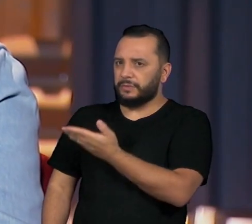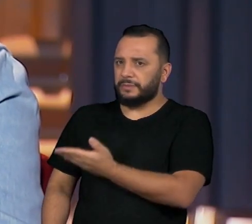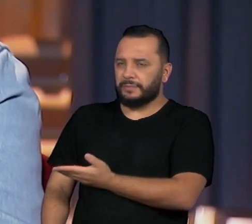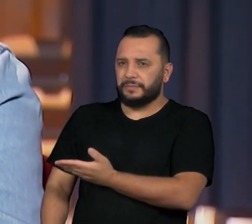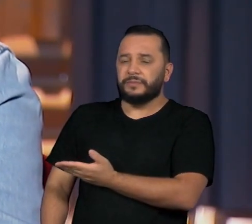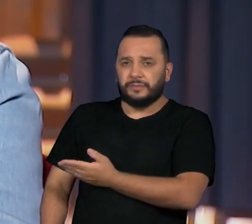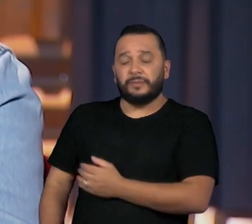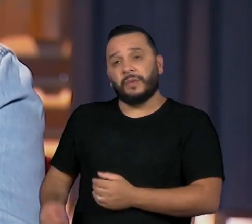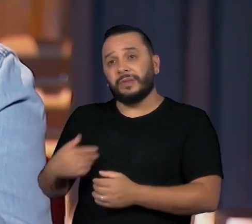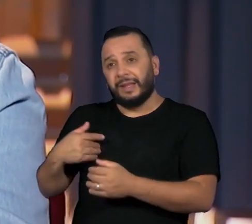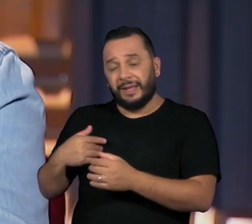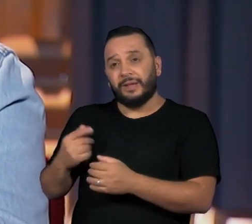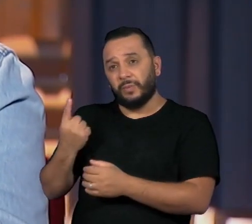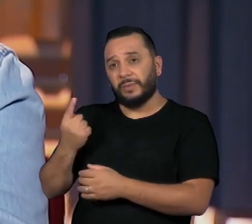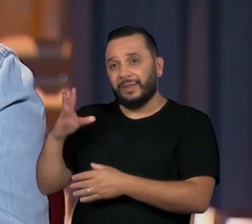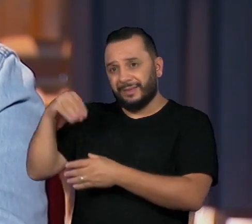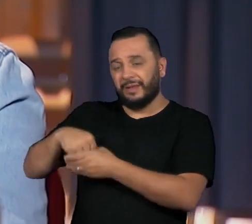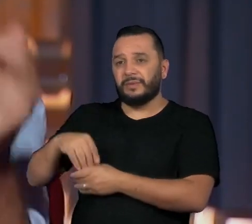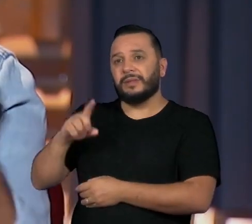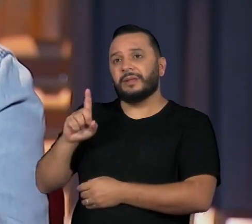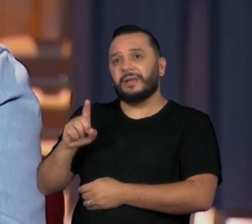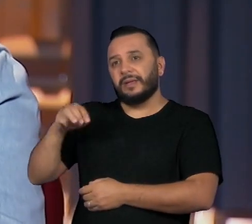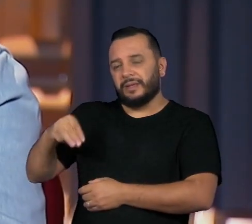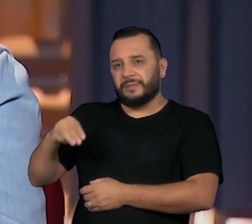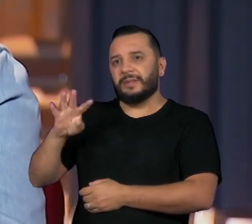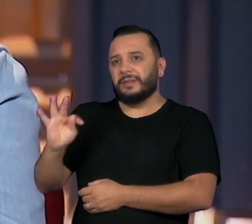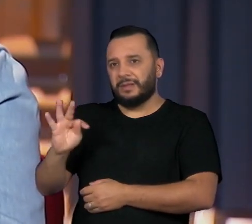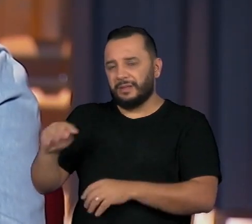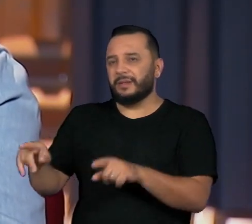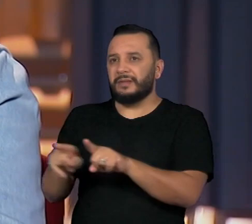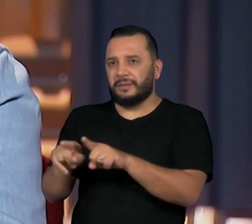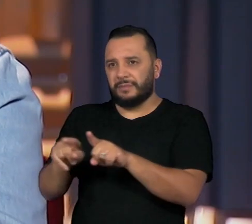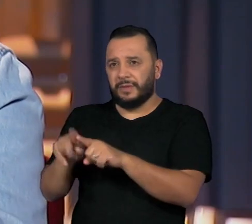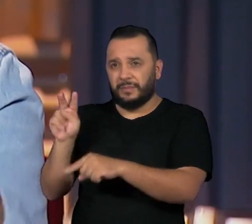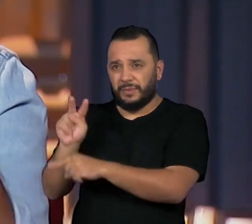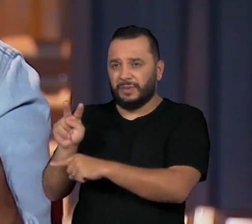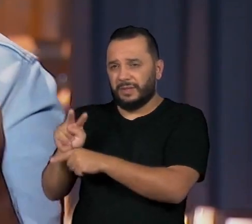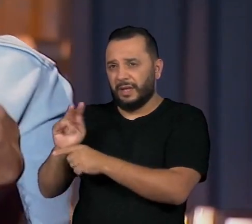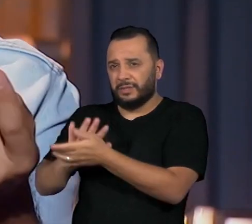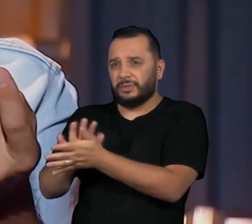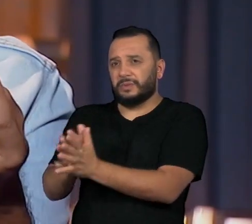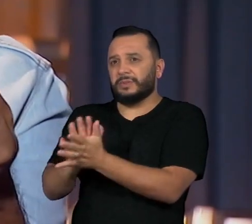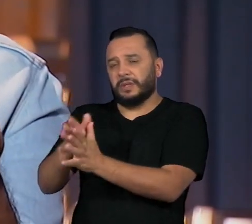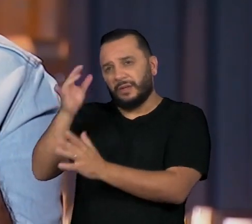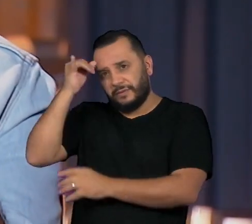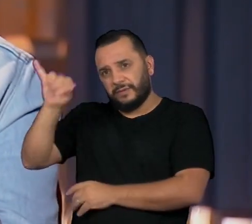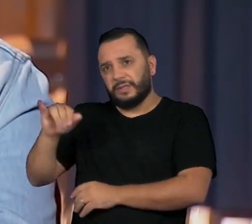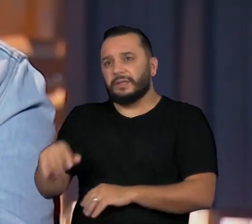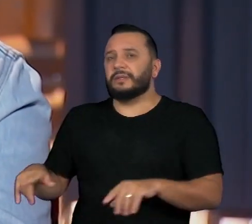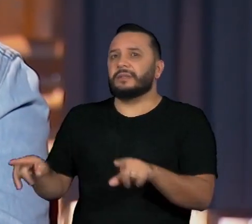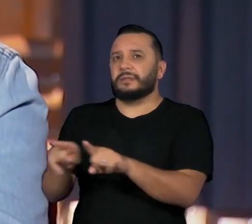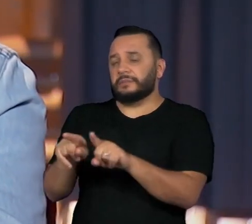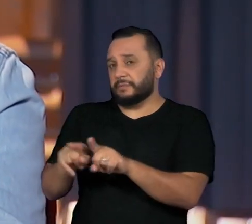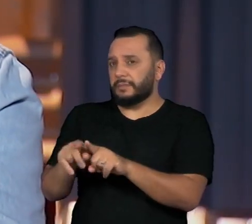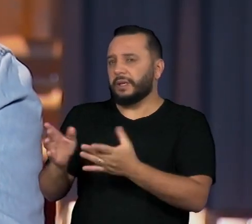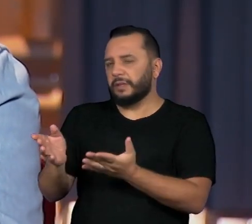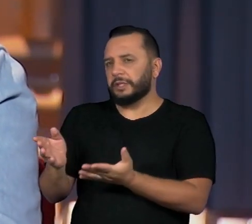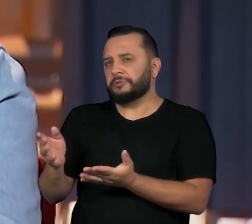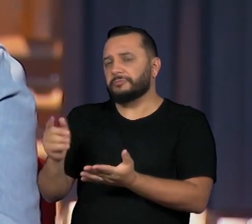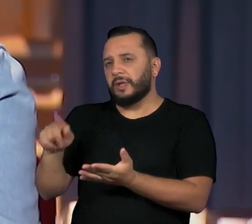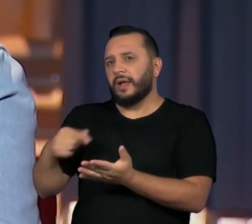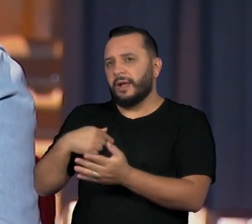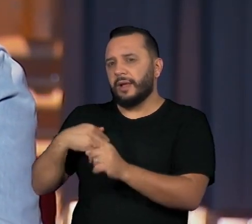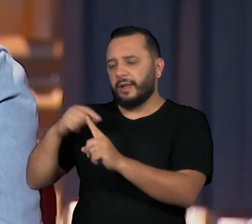DMT, outra que contém substâncias que protegem o DMT da degradação e que também tem efeitos psicoativos elas mesmas. É. Então, na